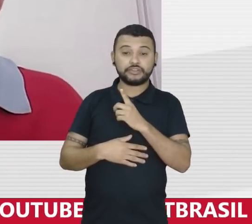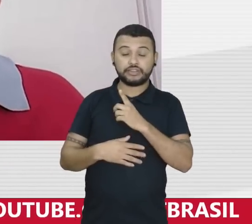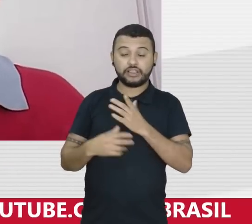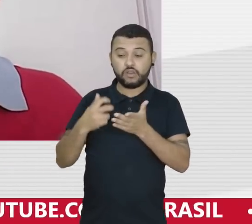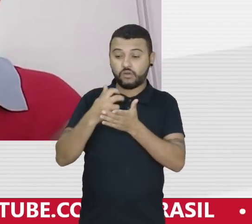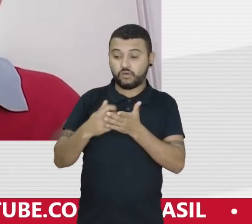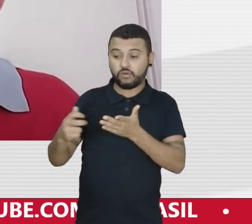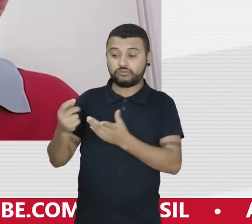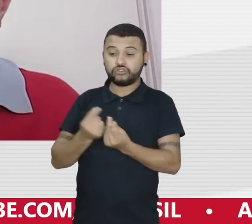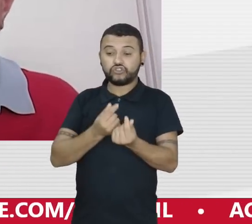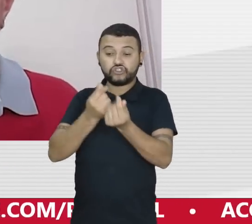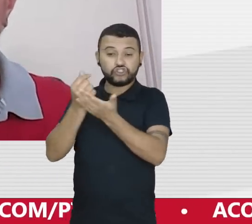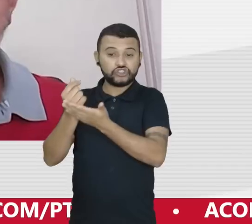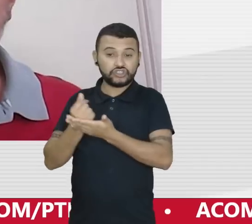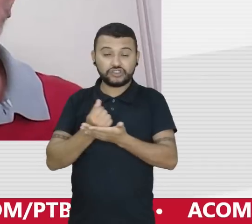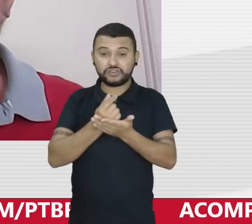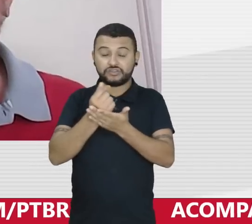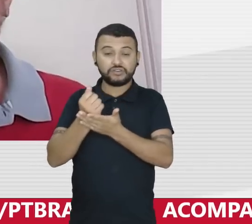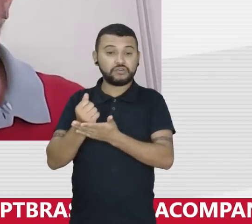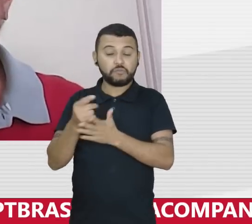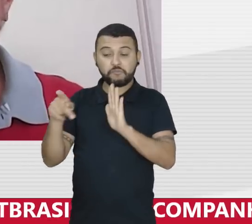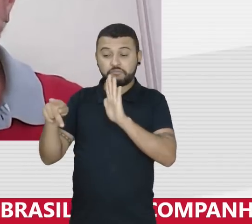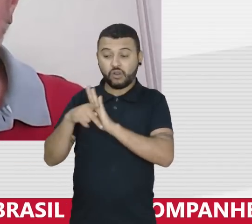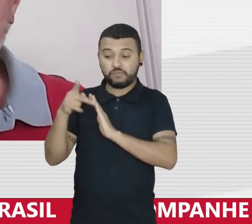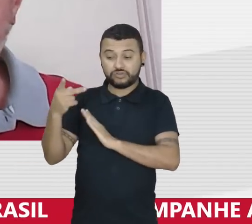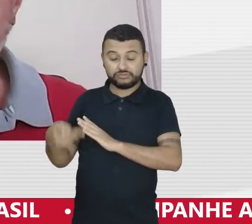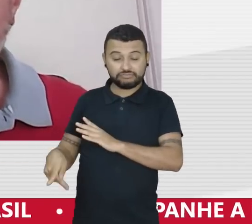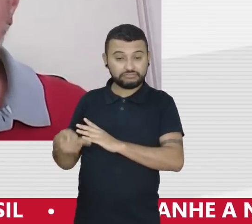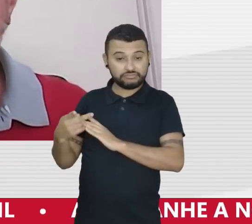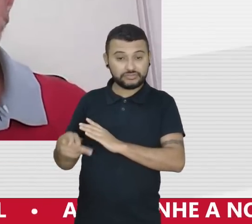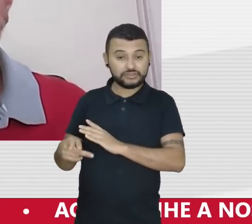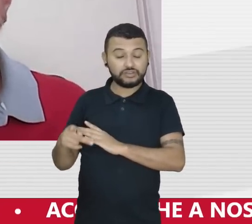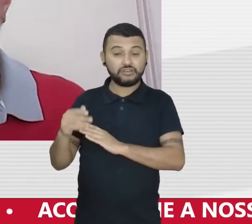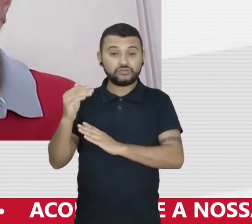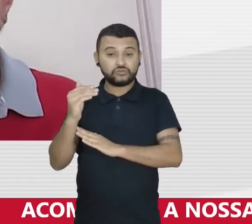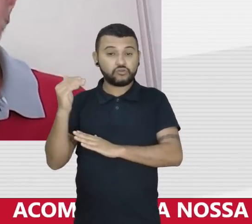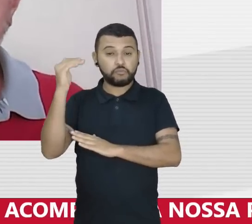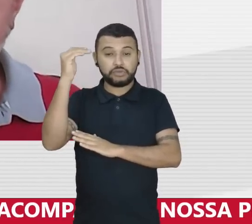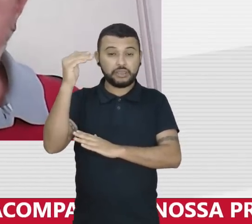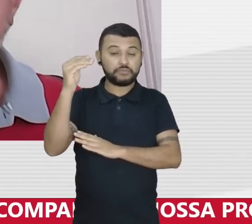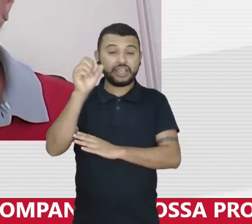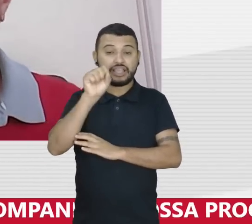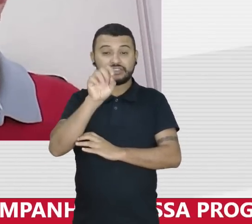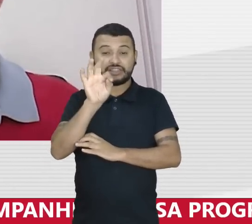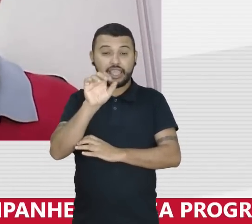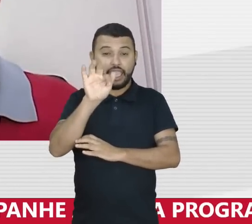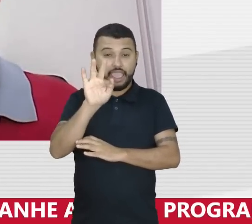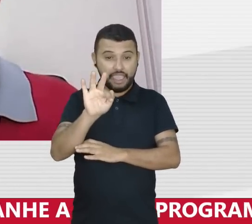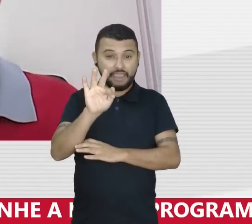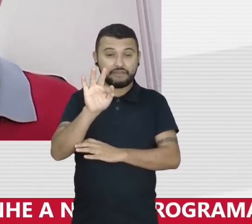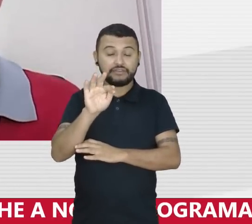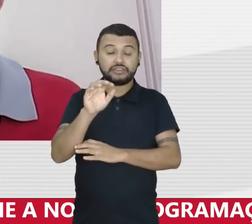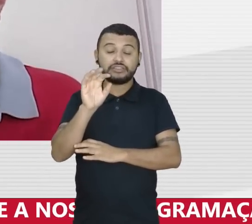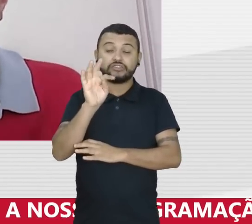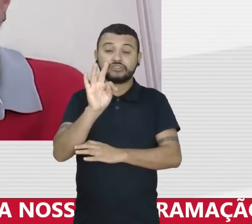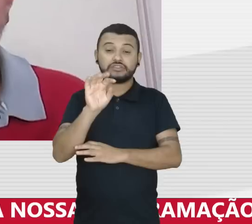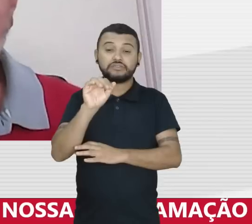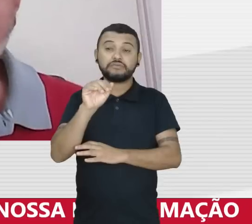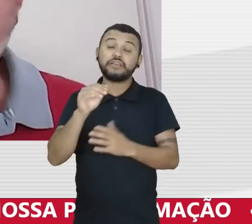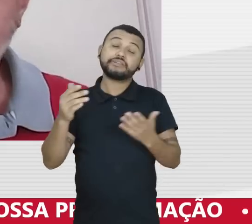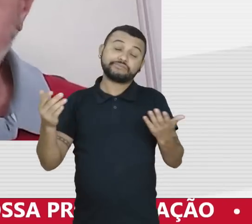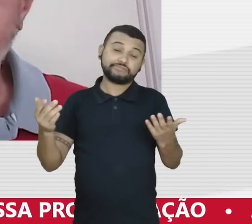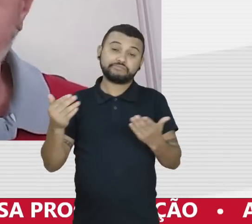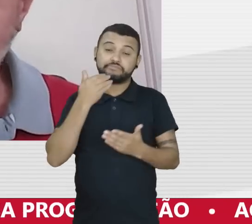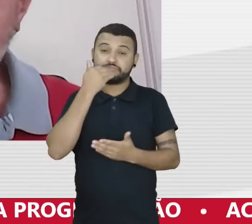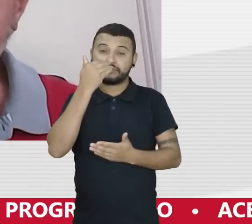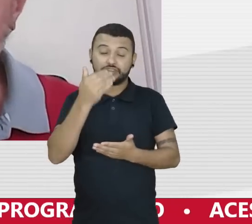golpista financiador dos atos contra o Supremo Tribunal Federal, pedindo intervenção militar, aquela coisa